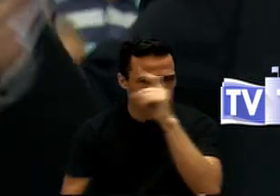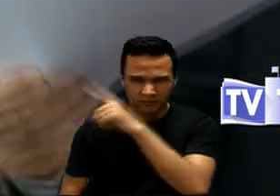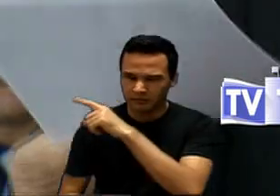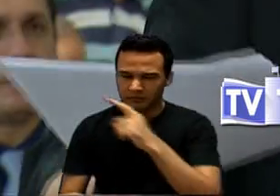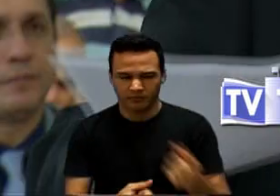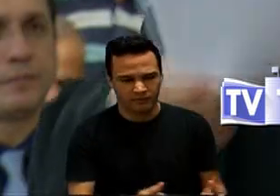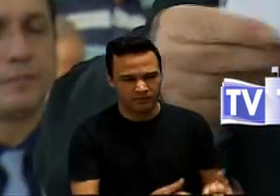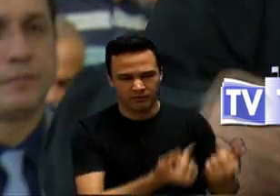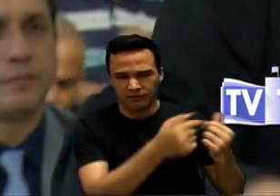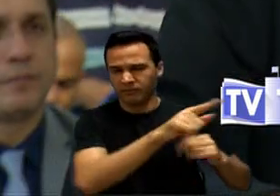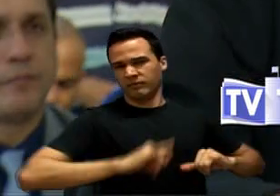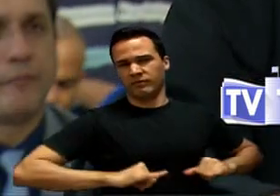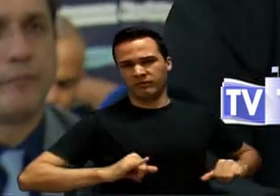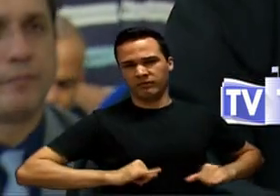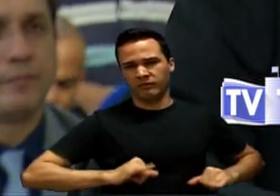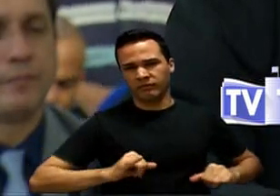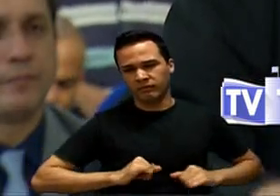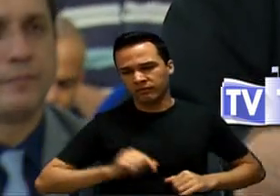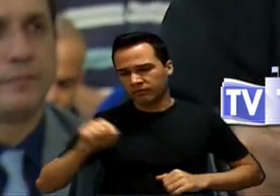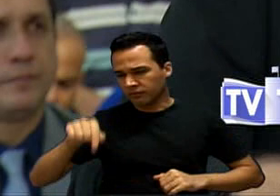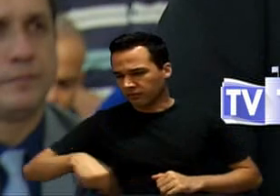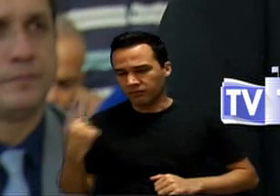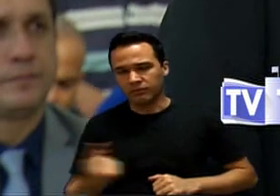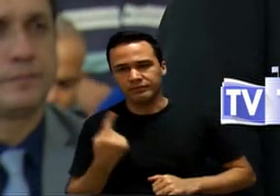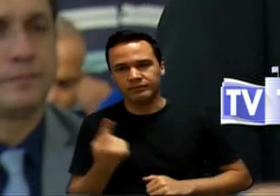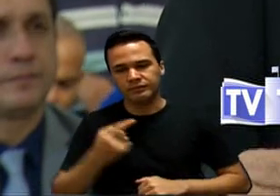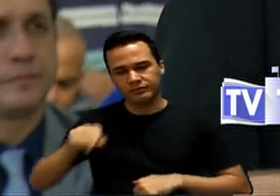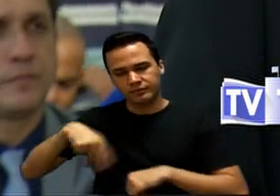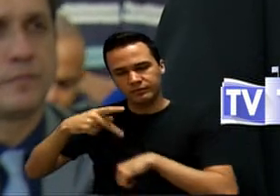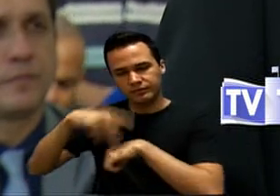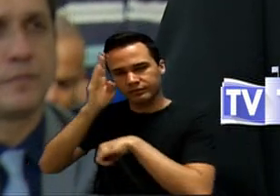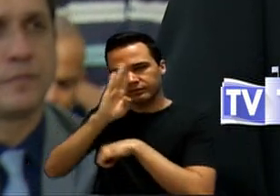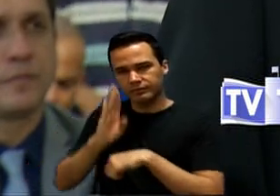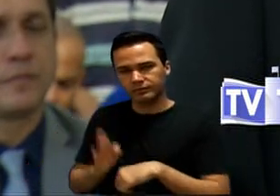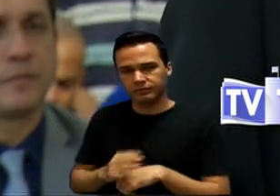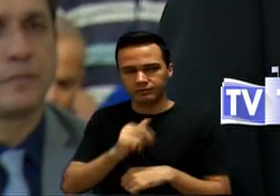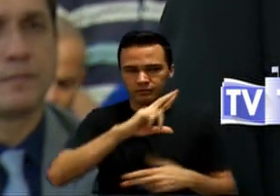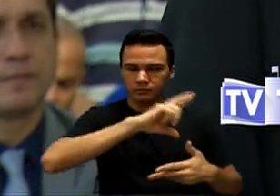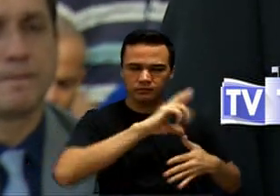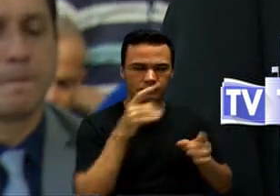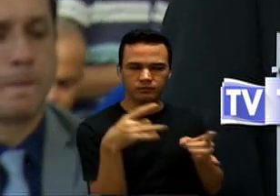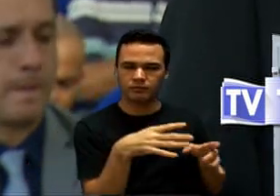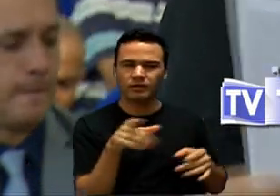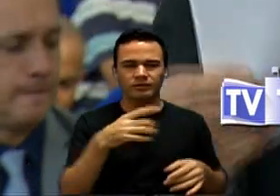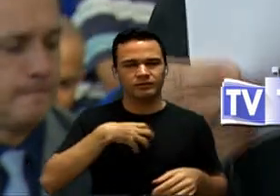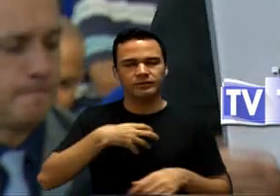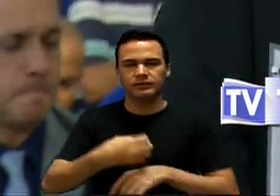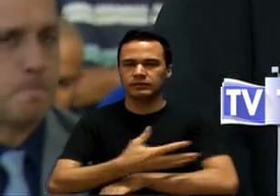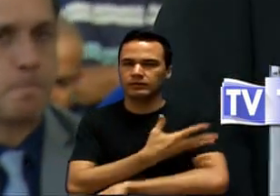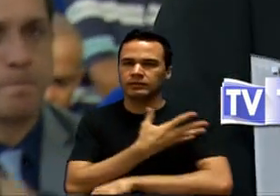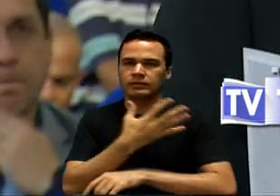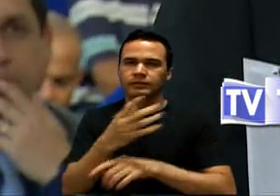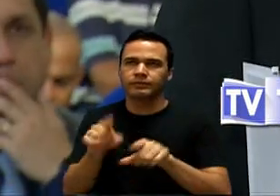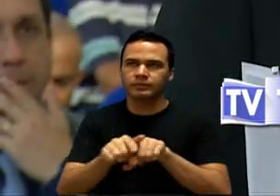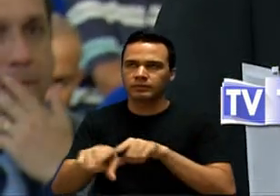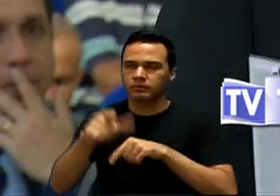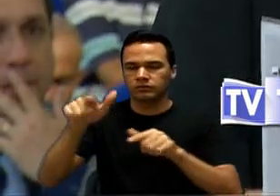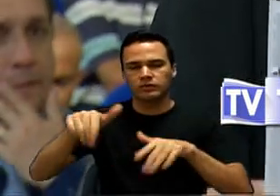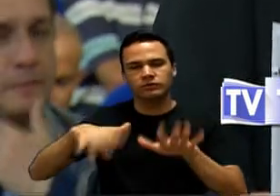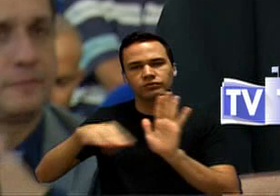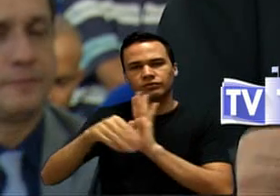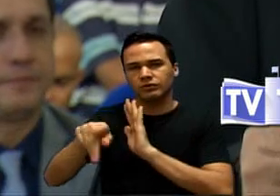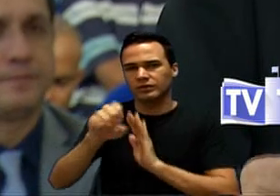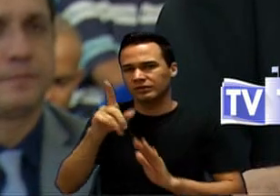econômica terrível, sozinho aqui, e a gente ficou... realmente mexeu com o emocional de todos nós, inclusive com a nossa comunidade do